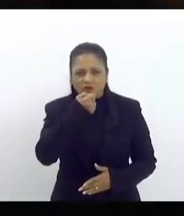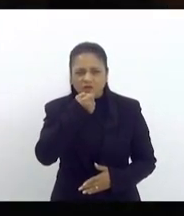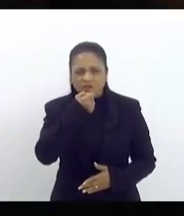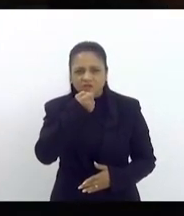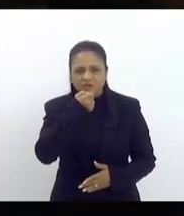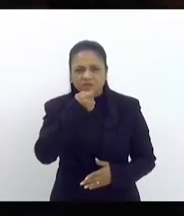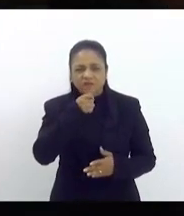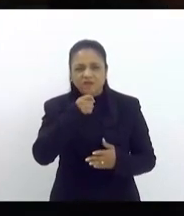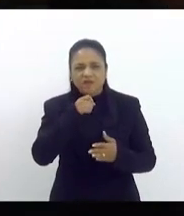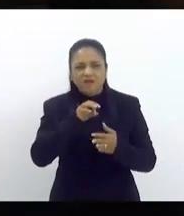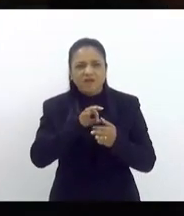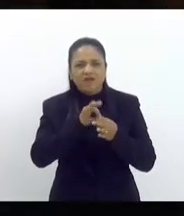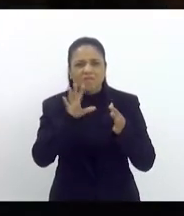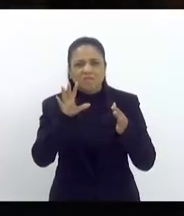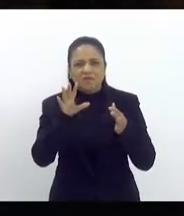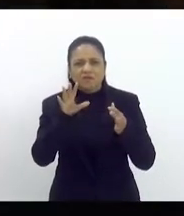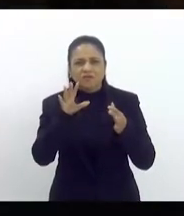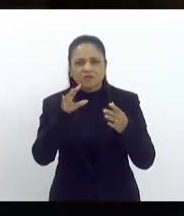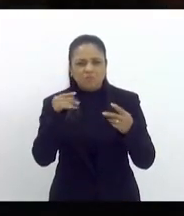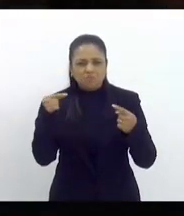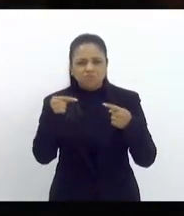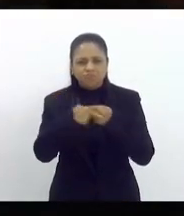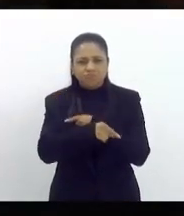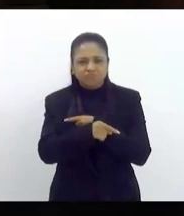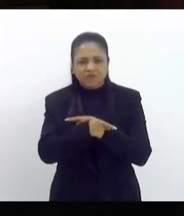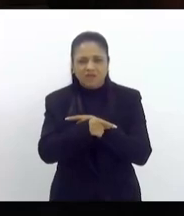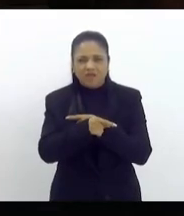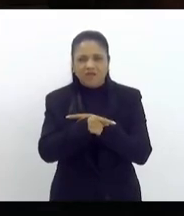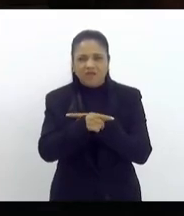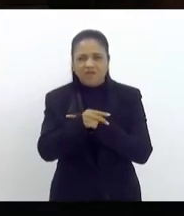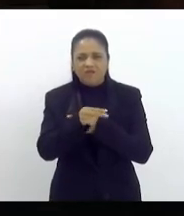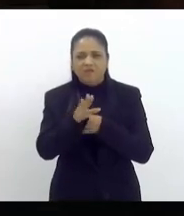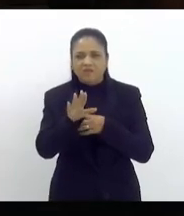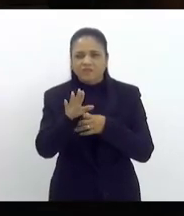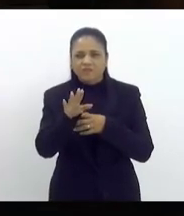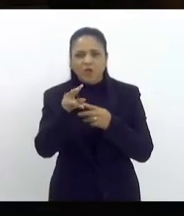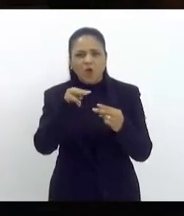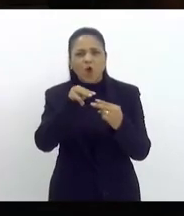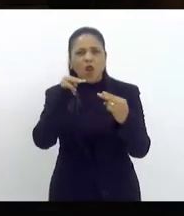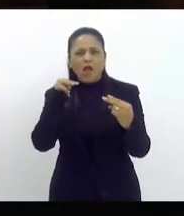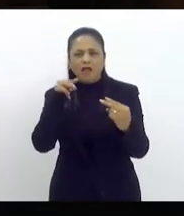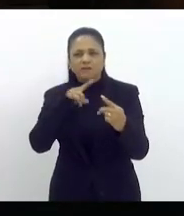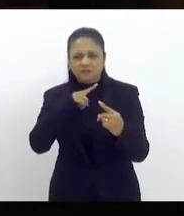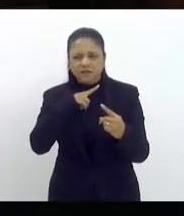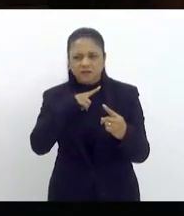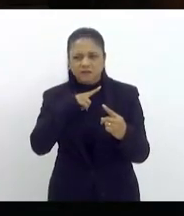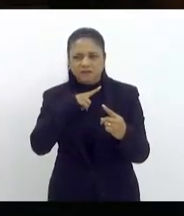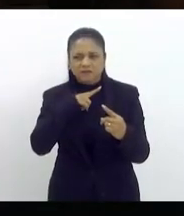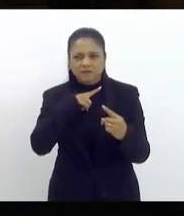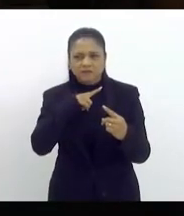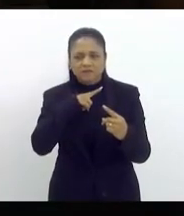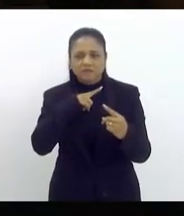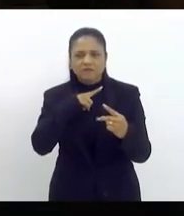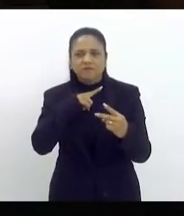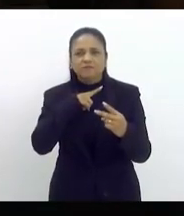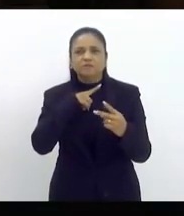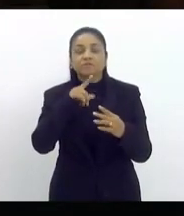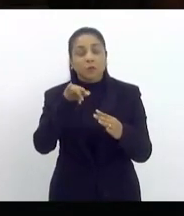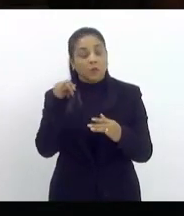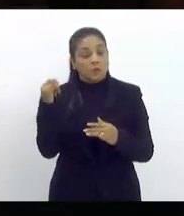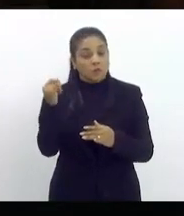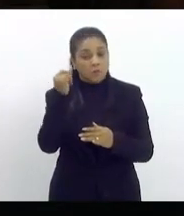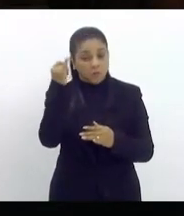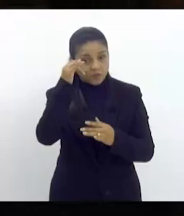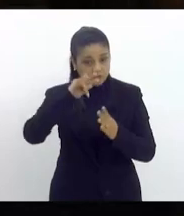microfone ligado então nesse sentido é importante dizer